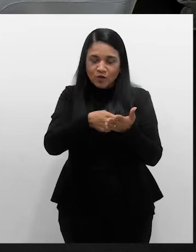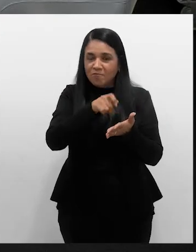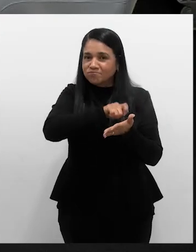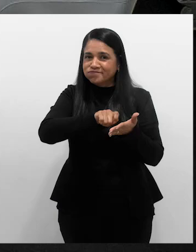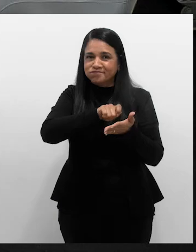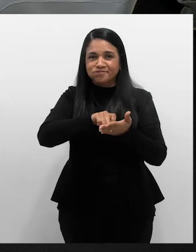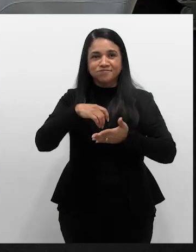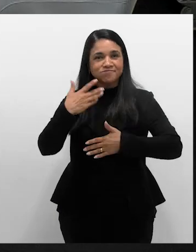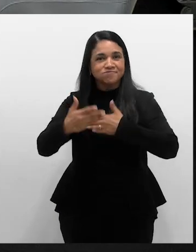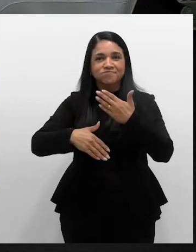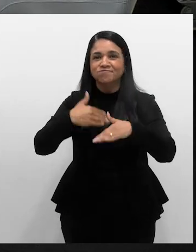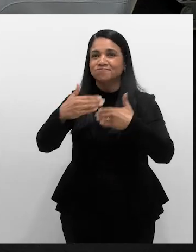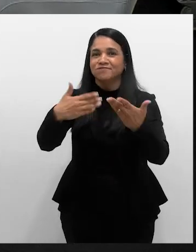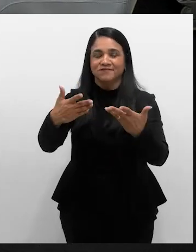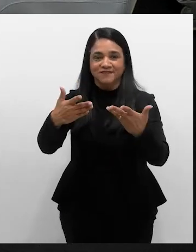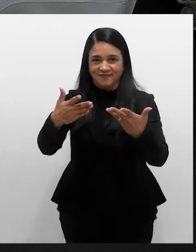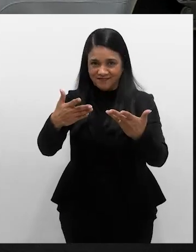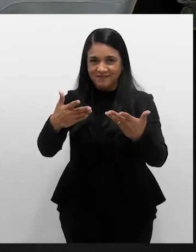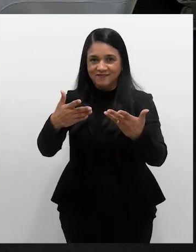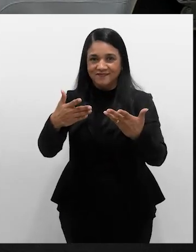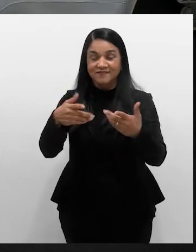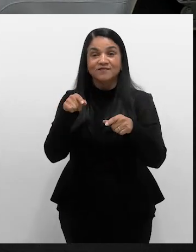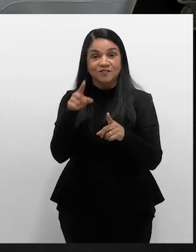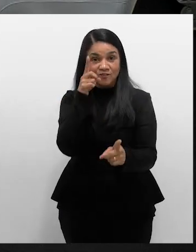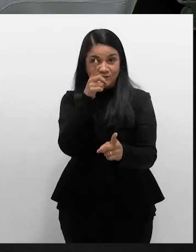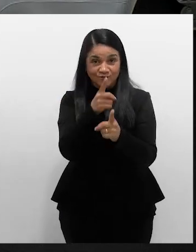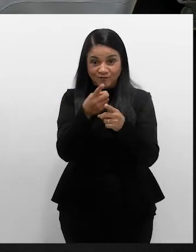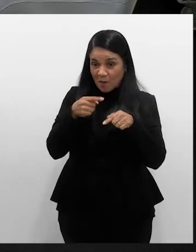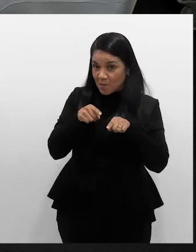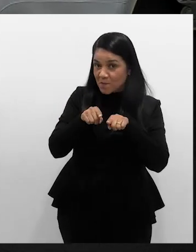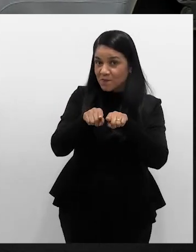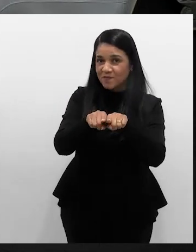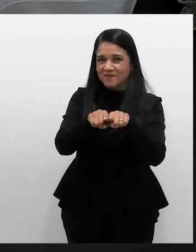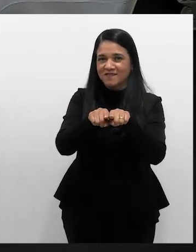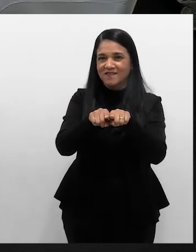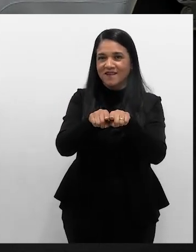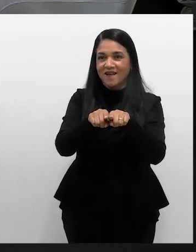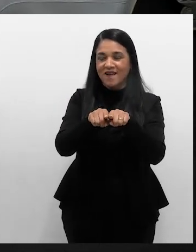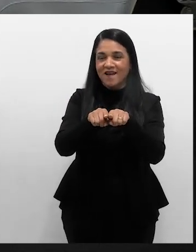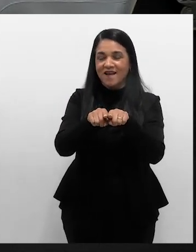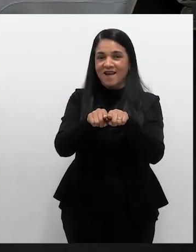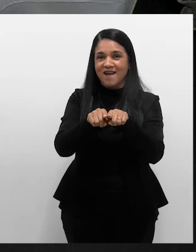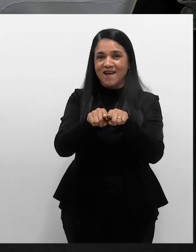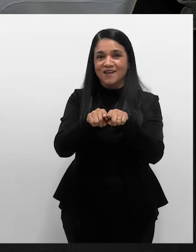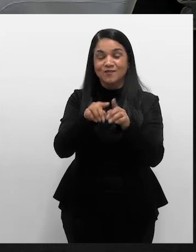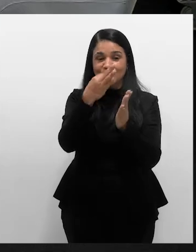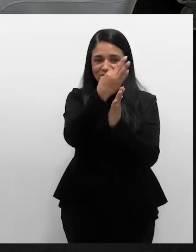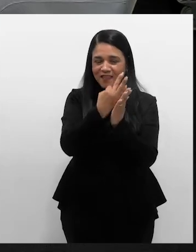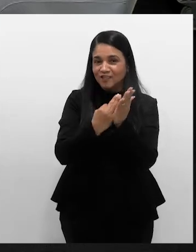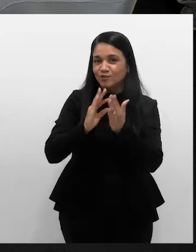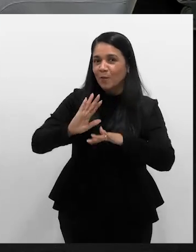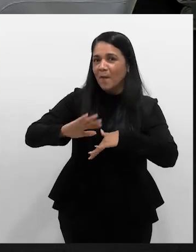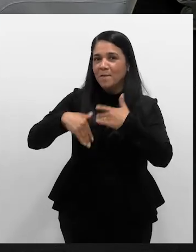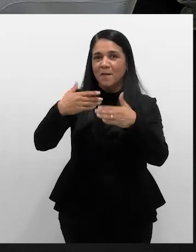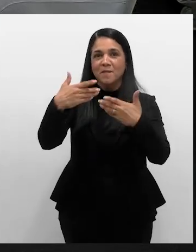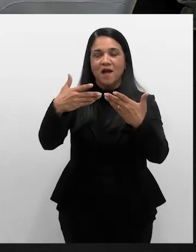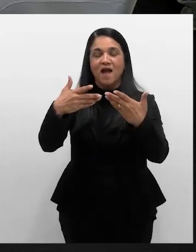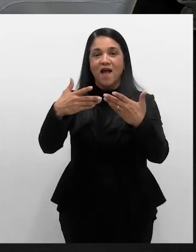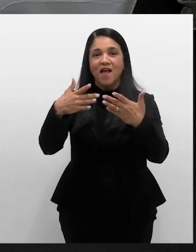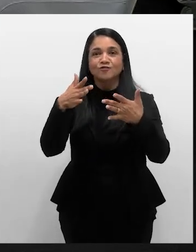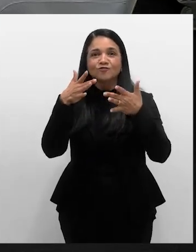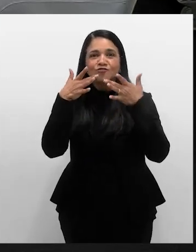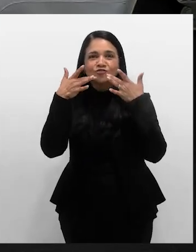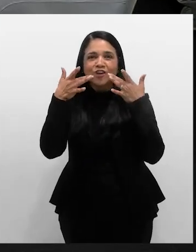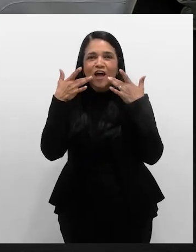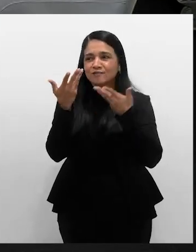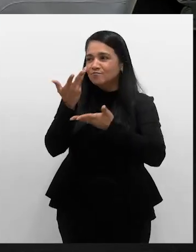mais fluida. Com certeza. E você encontrando um parceiro assim, a cena flui, né? E o texto vai fluindo, né? Porque esse é o